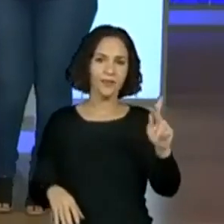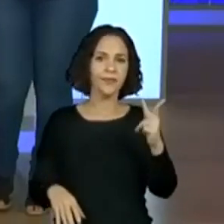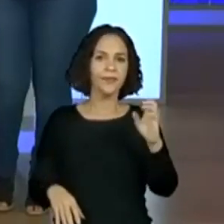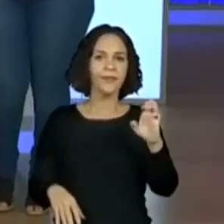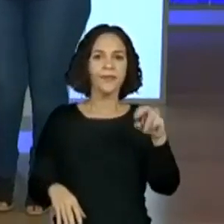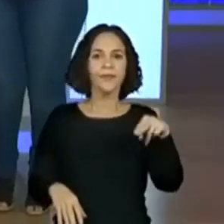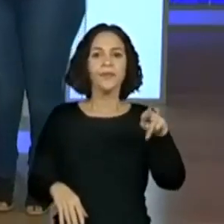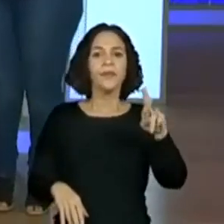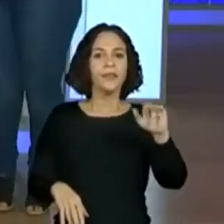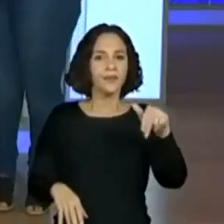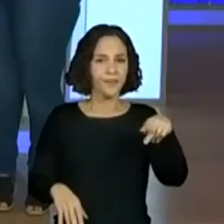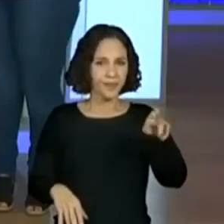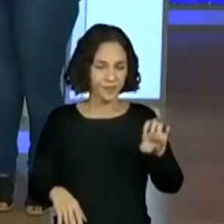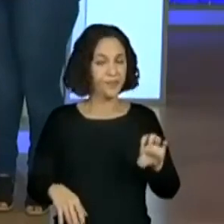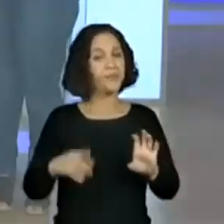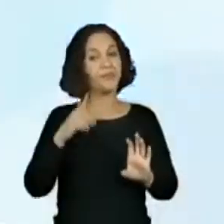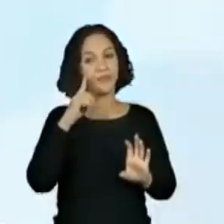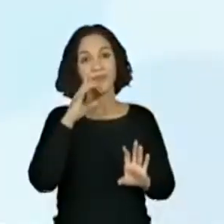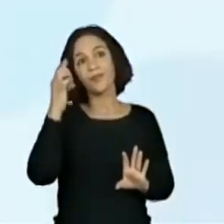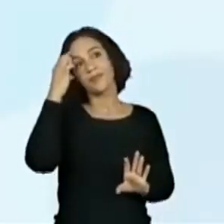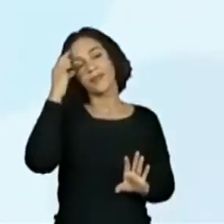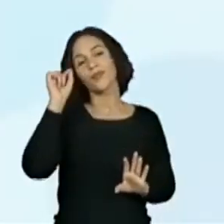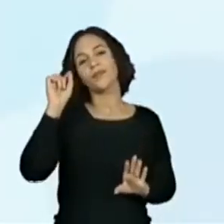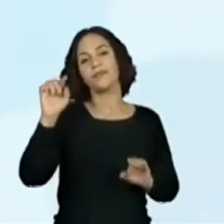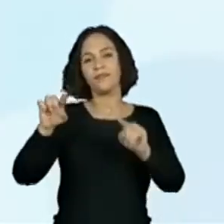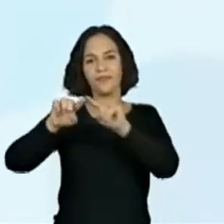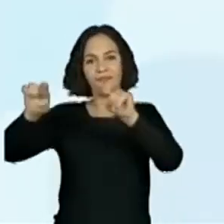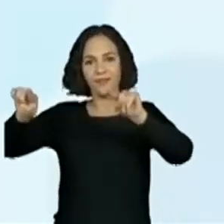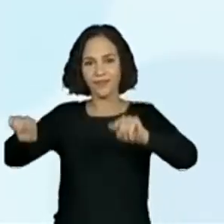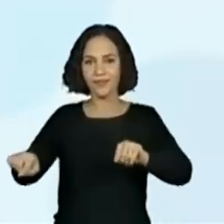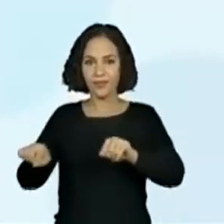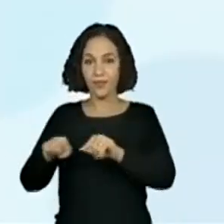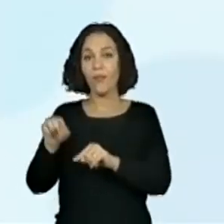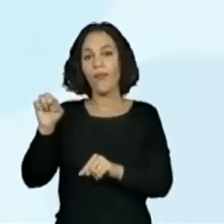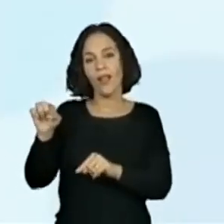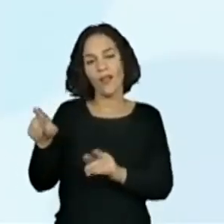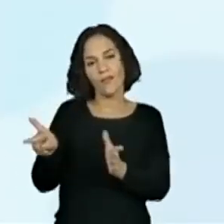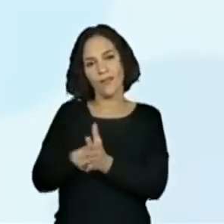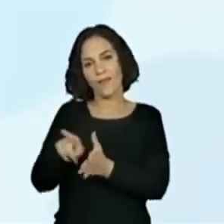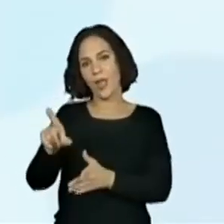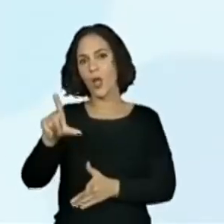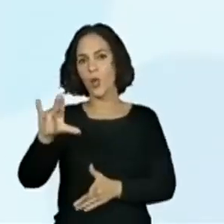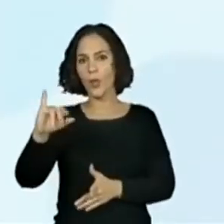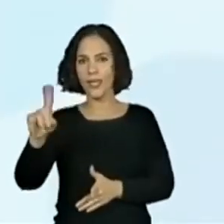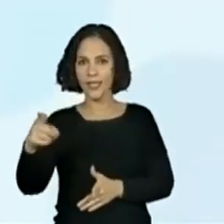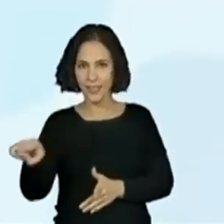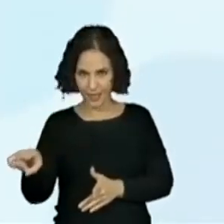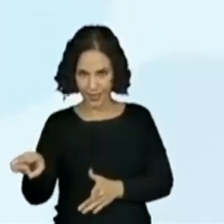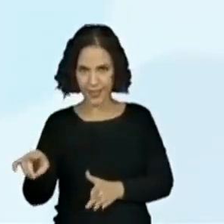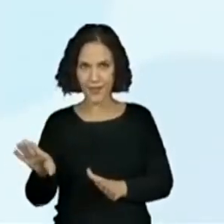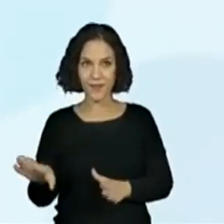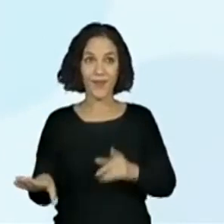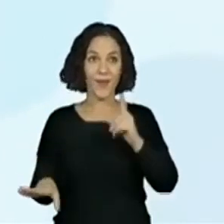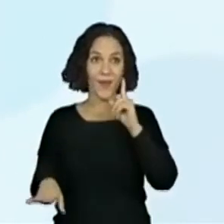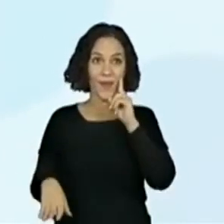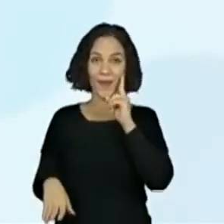primeiro retângulo, esse primeiro aqui que está aparecendo, ele vai trazer o cofrinho do Luiz Felipe. Olha só,